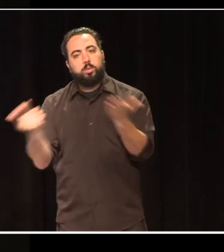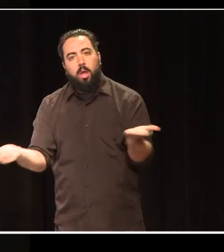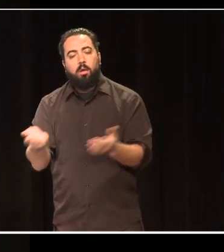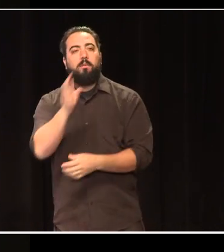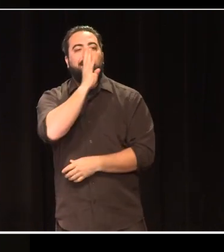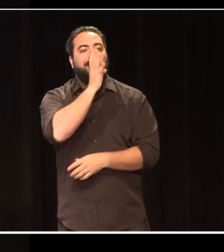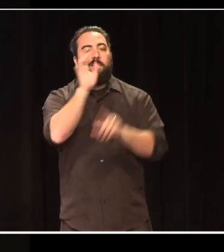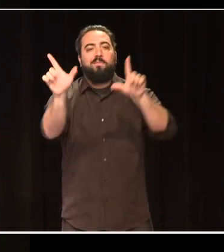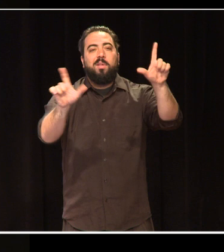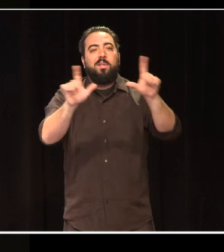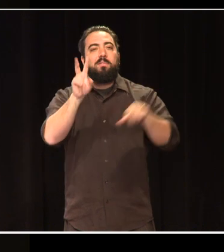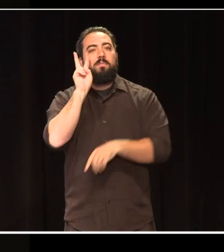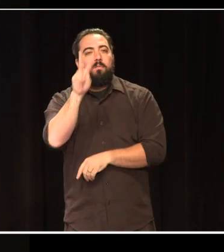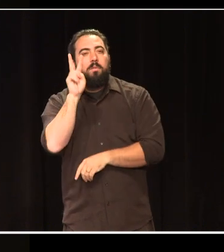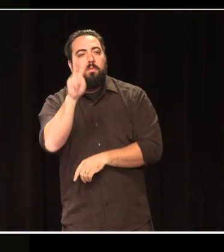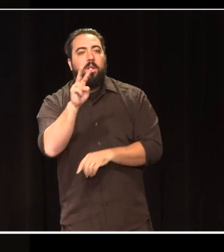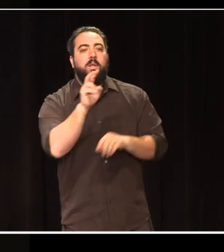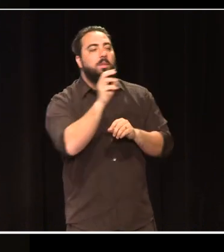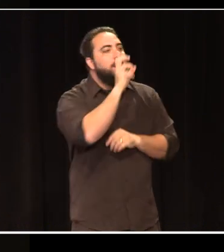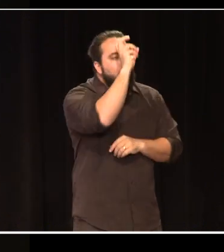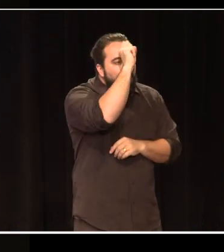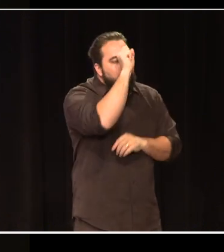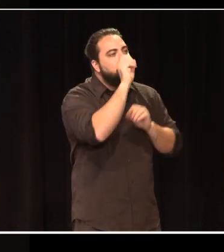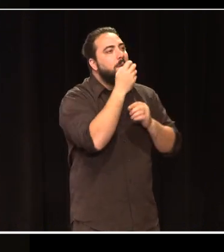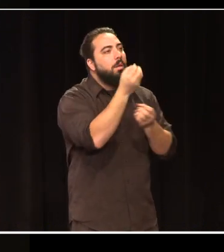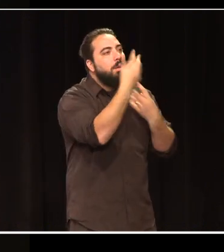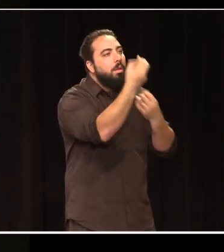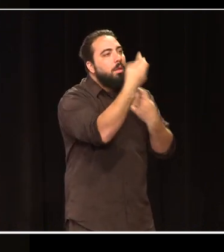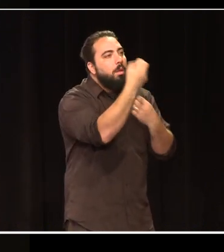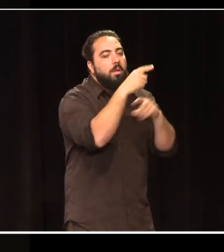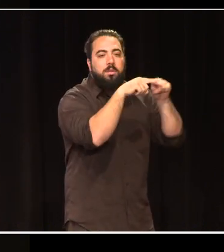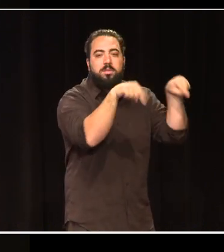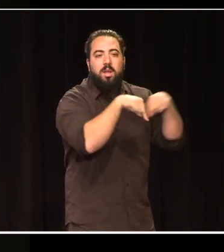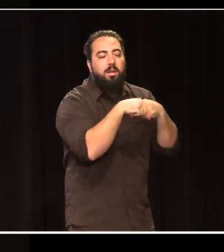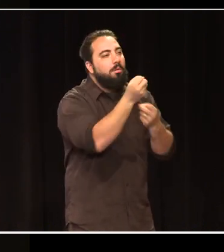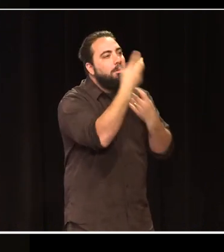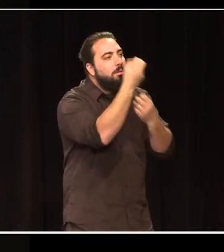assistir aula. Então, tudo de uma forma muito passiva, pouco questionamento e